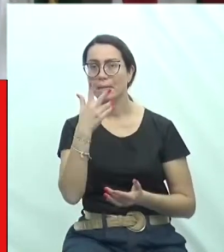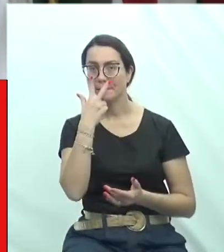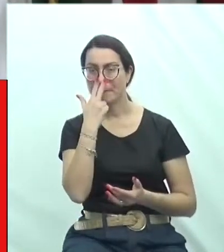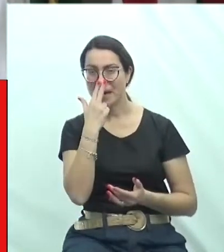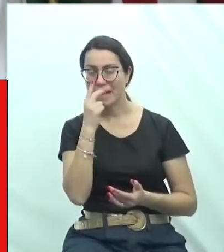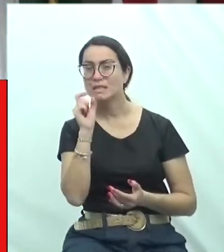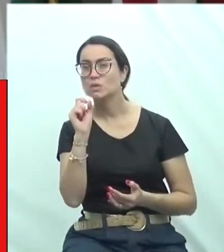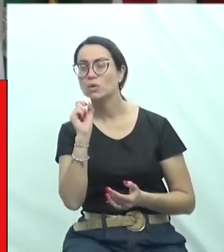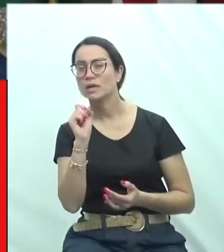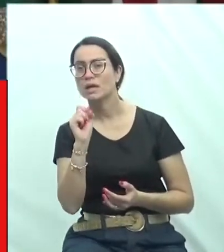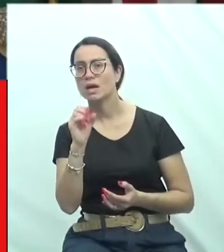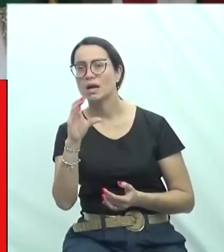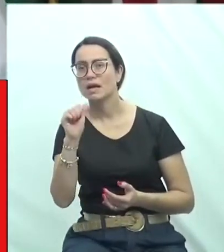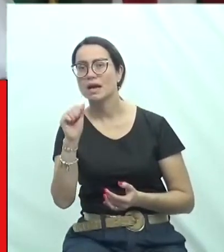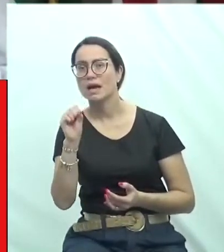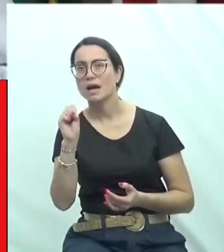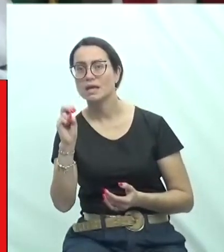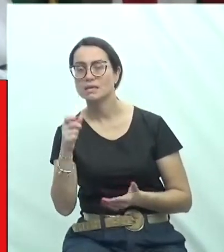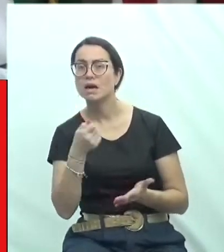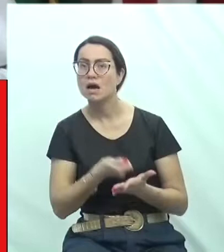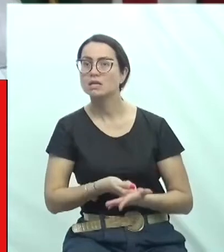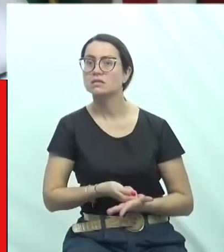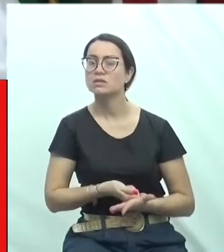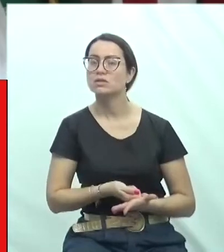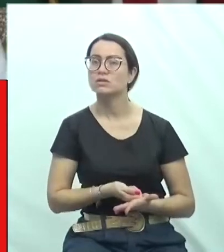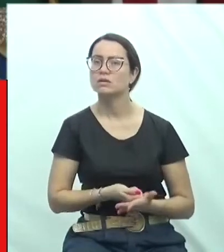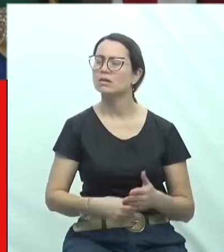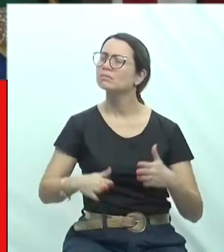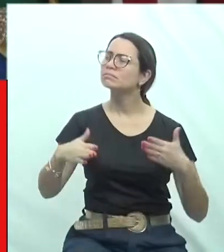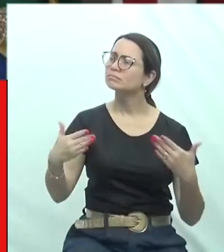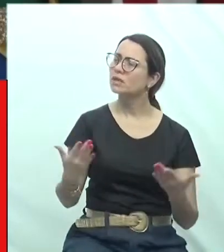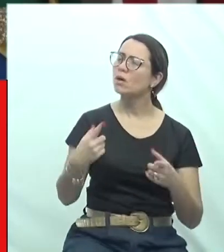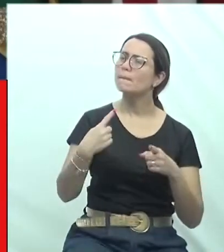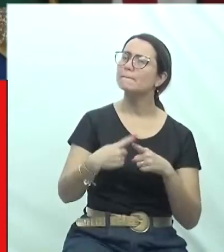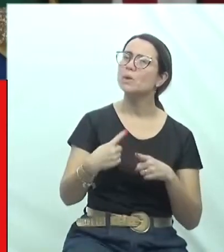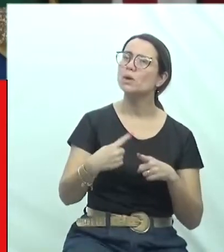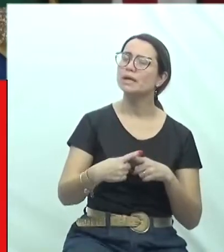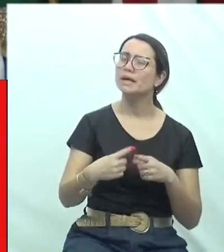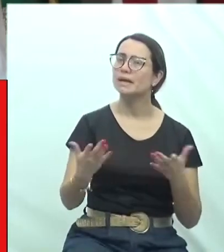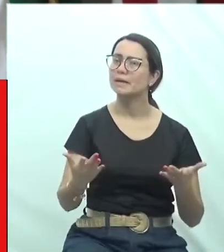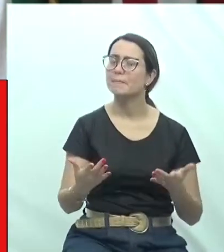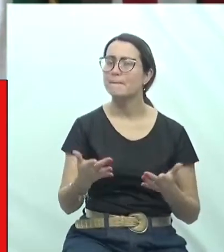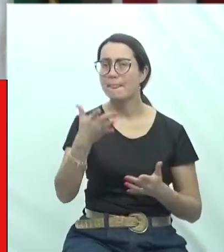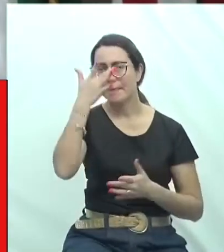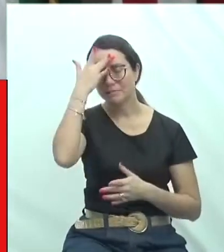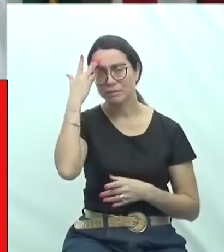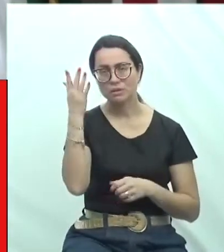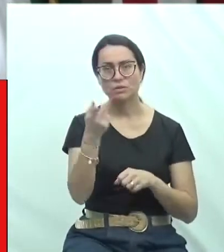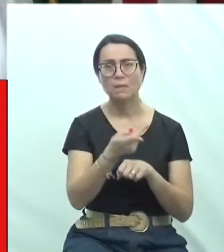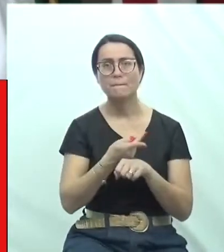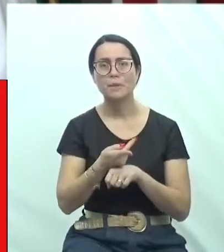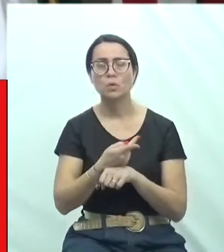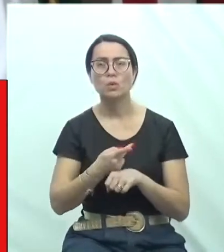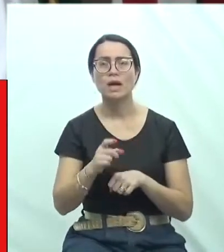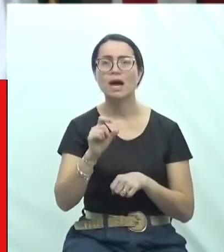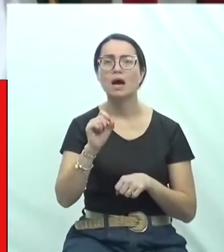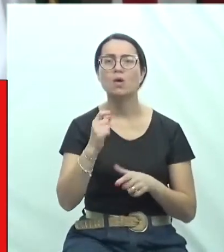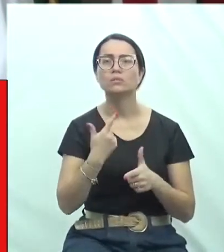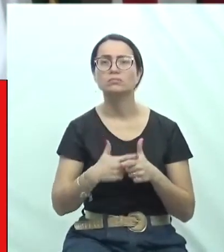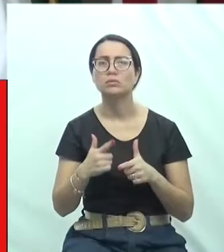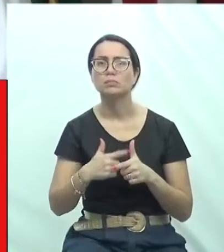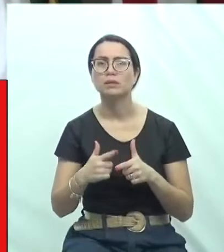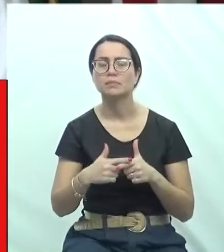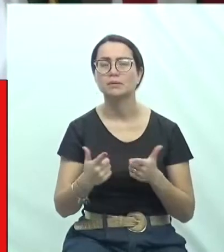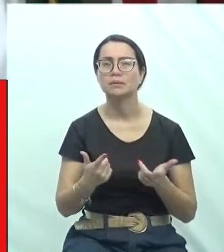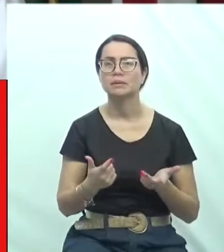o porquê que a Casam, nessas pessoas aí, indo lá averiguar a situação, com acompanhamento